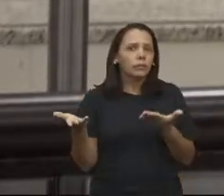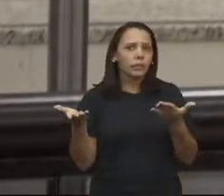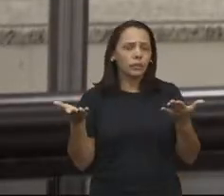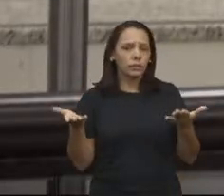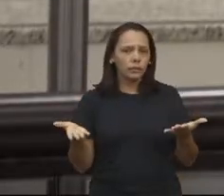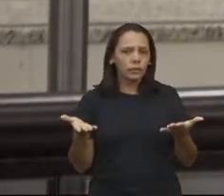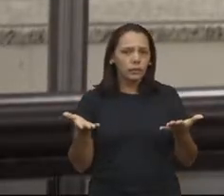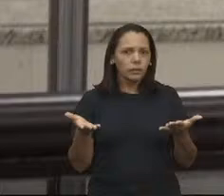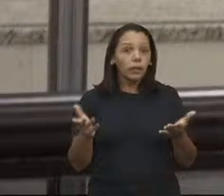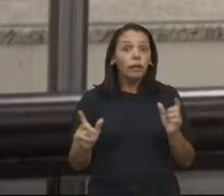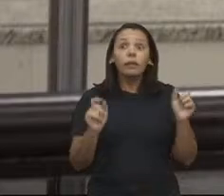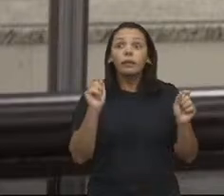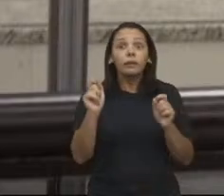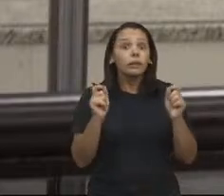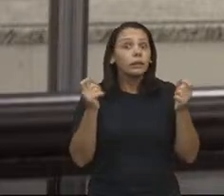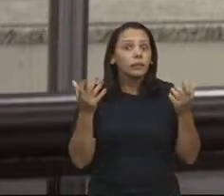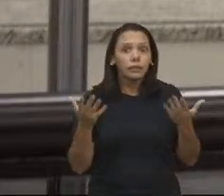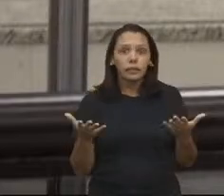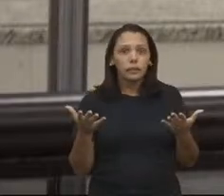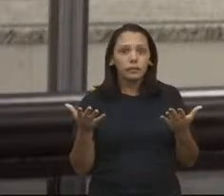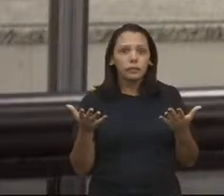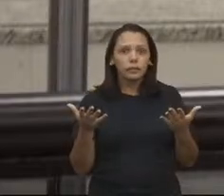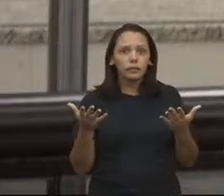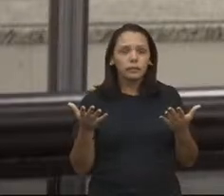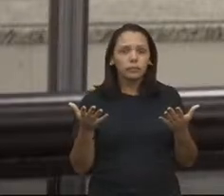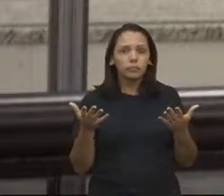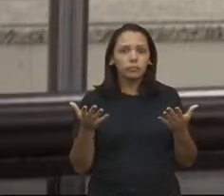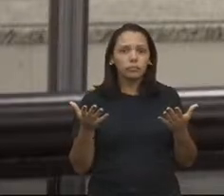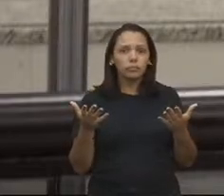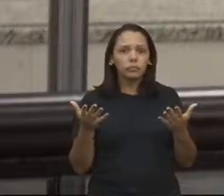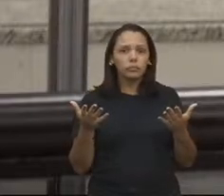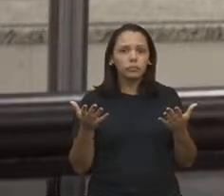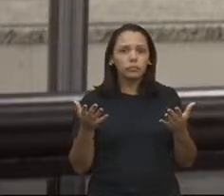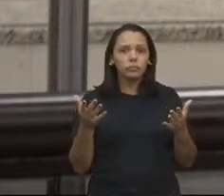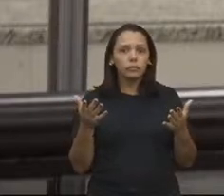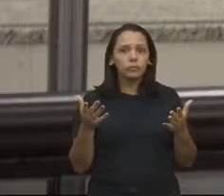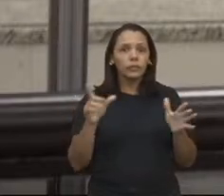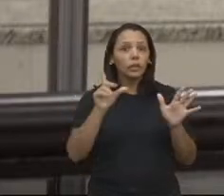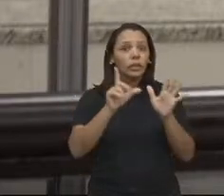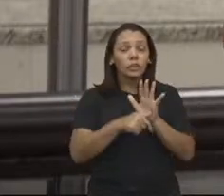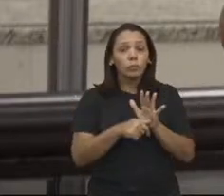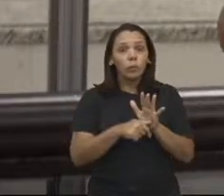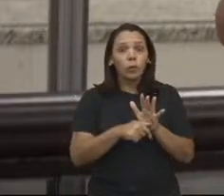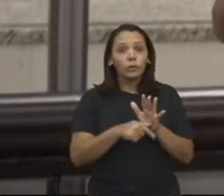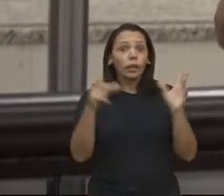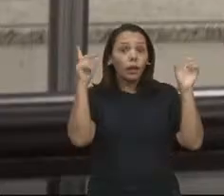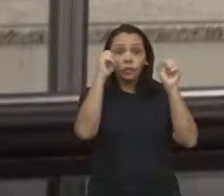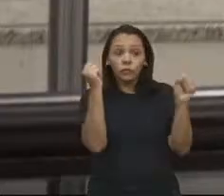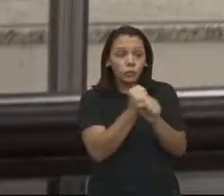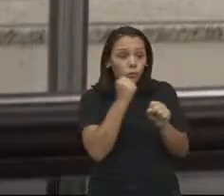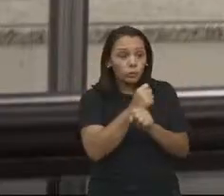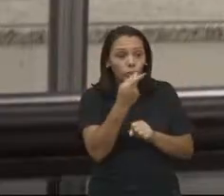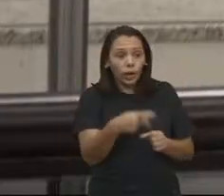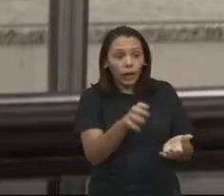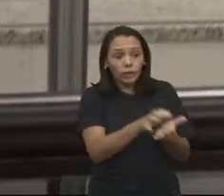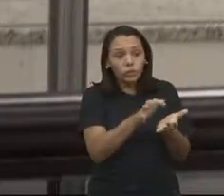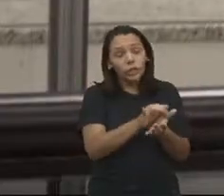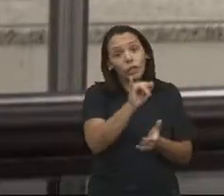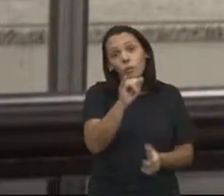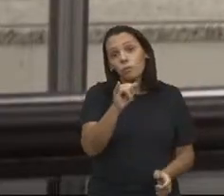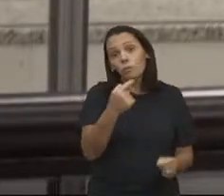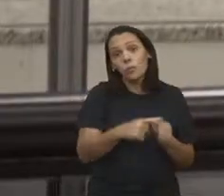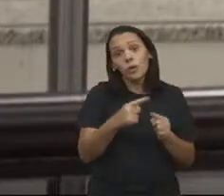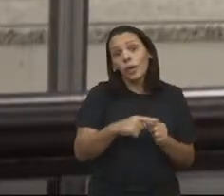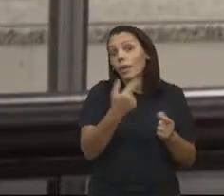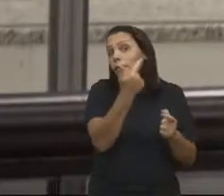é que vai querer fazer isso aqui em Jacareí? Daqui a pouco não é viável construir em Jacareí, porque nós aqui de Jacareí, nós não temos